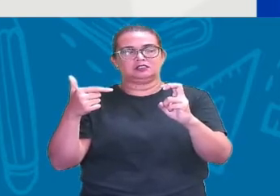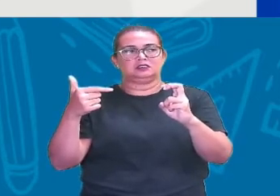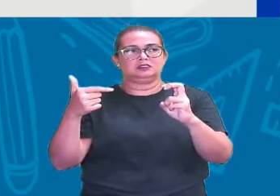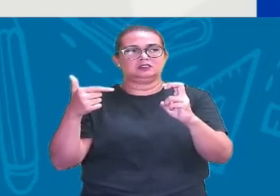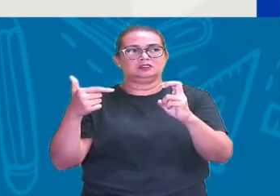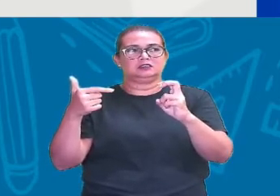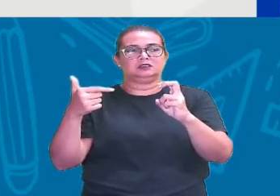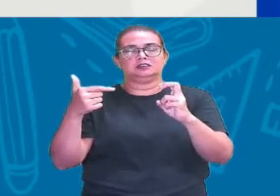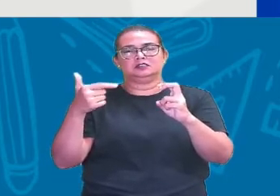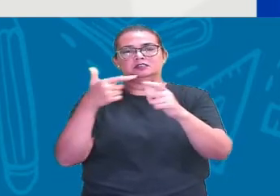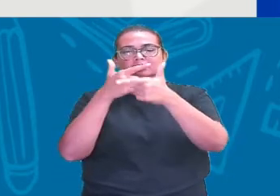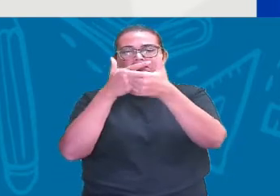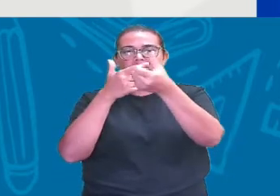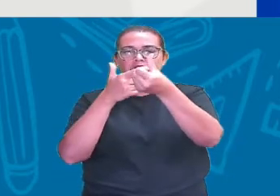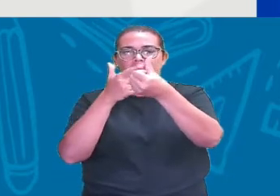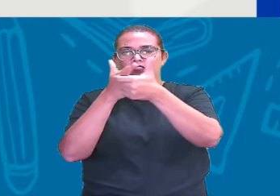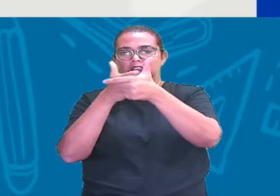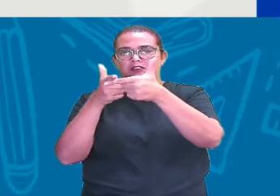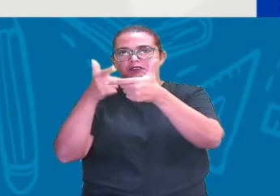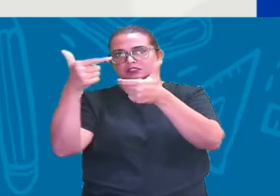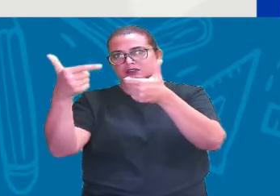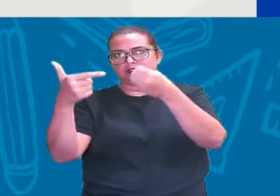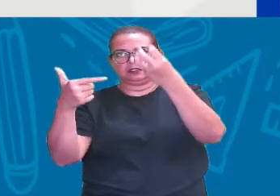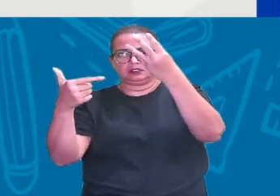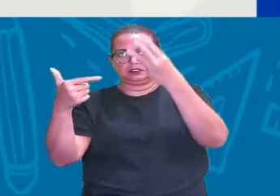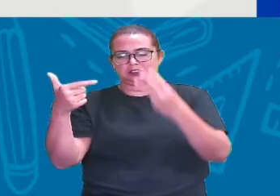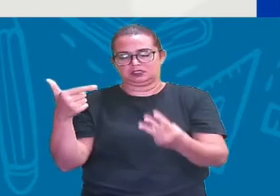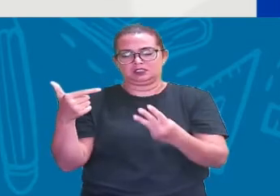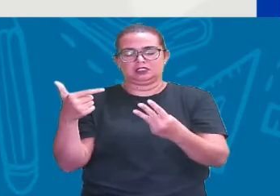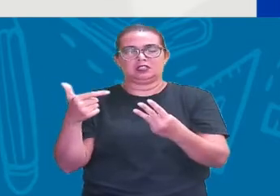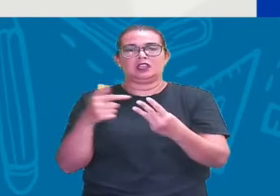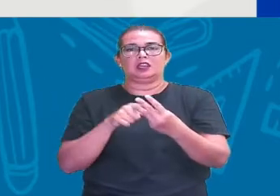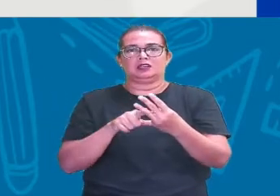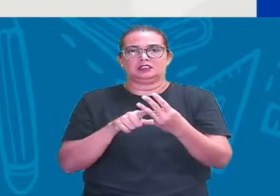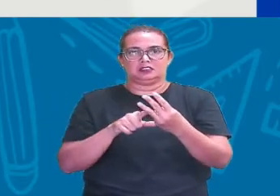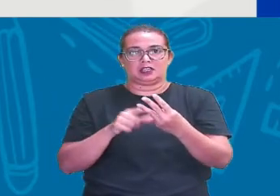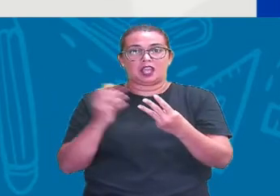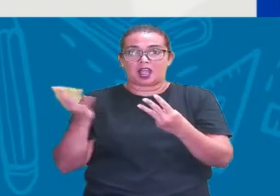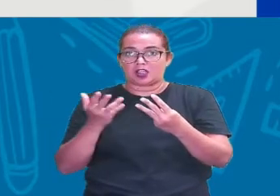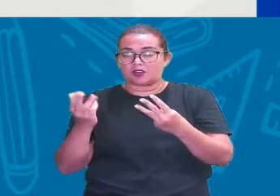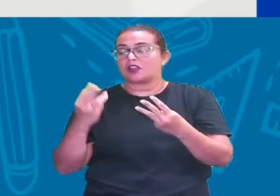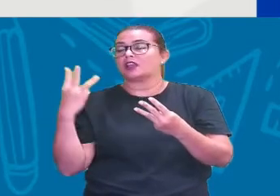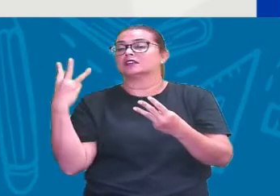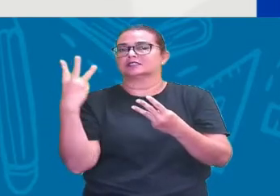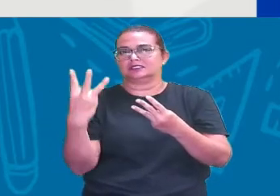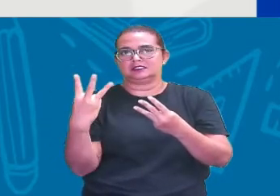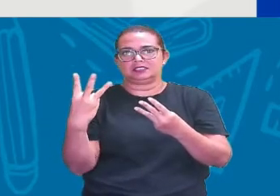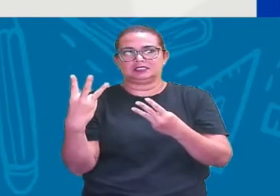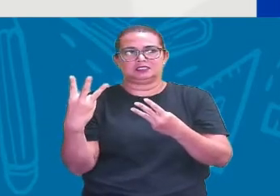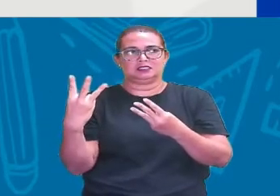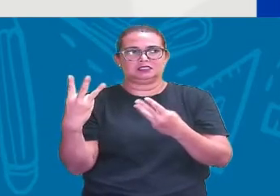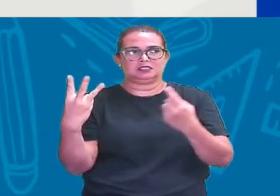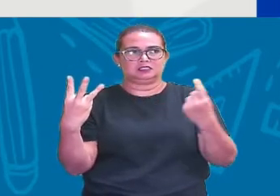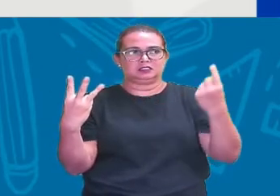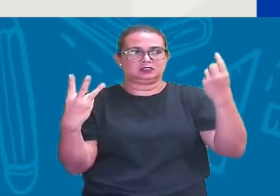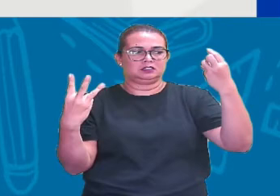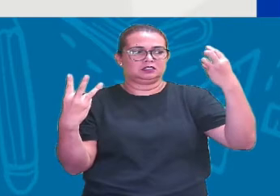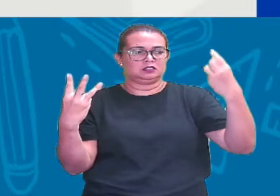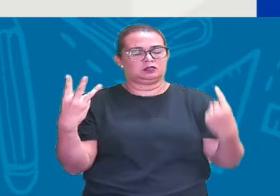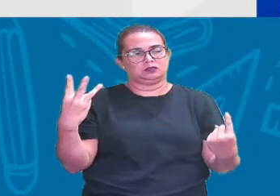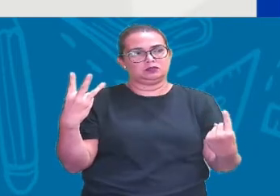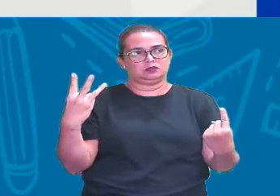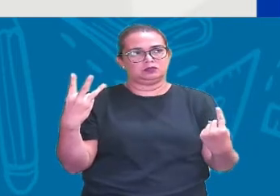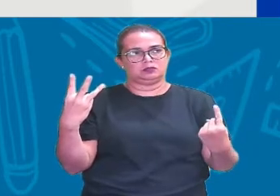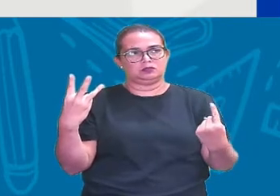repete. 6 dividido por 2, 3. Aí, nós vamos dividir agora por 3. 3 dividido por